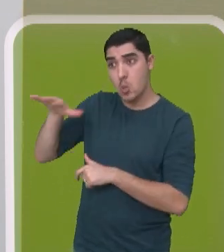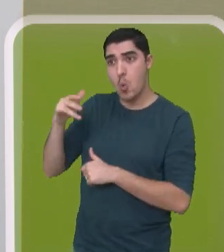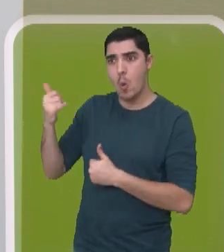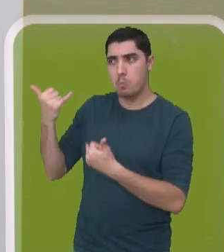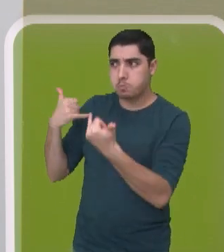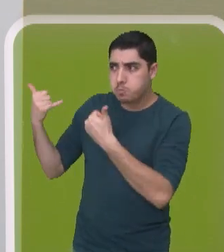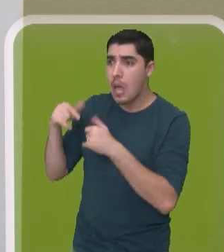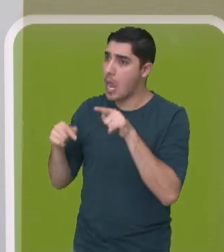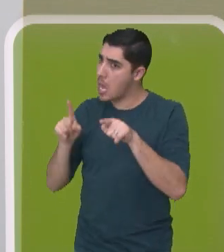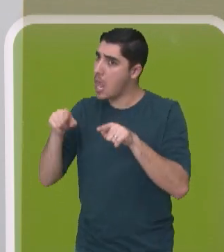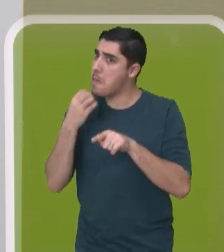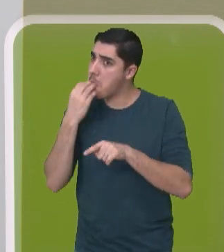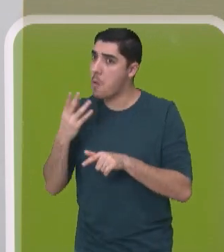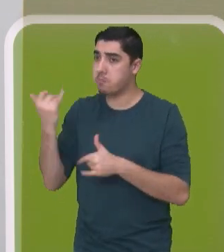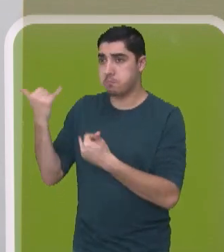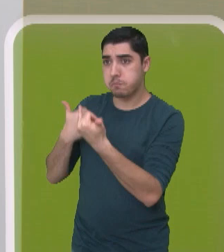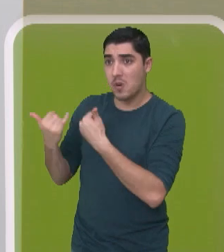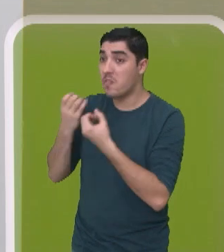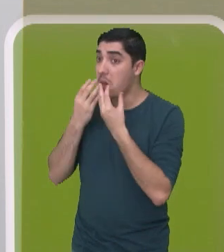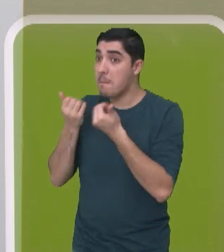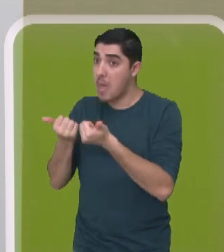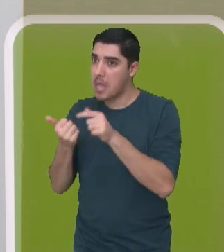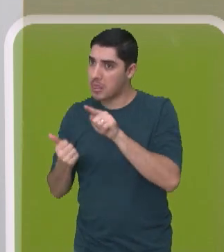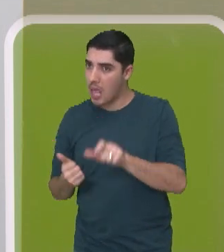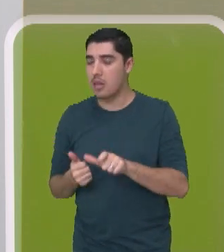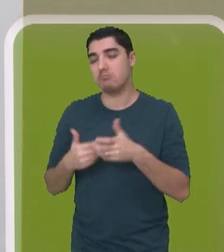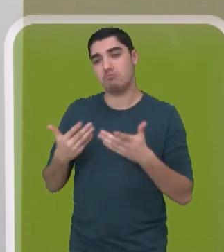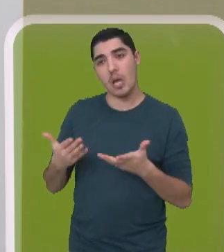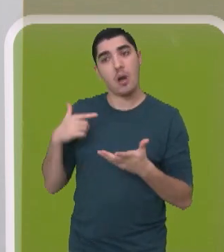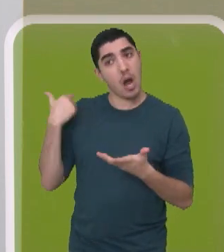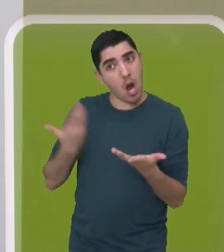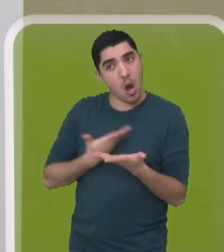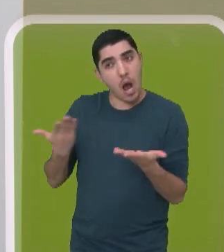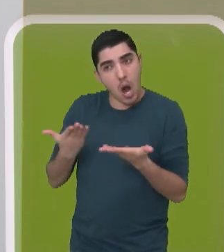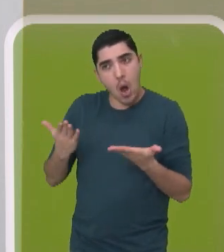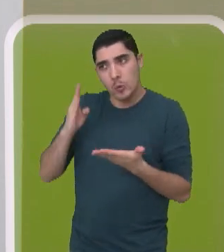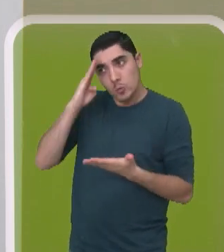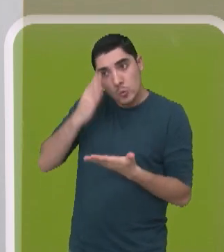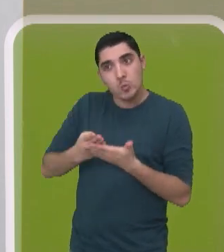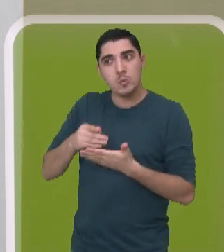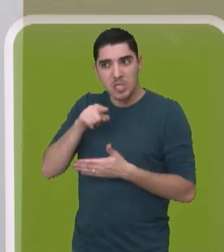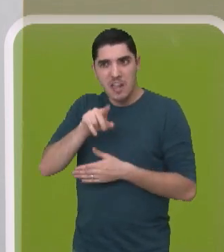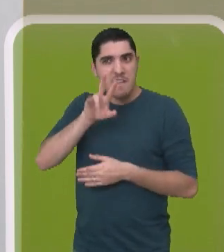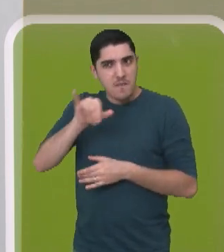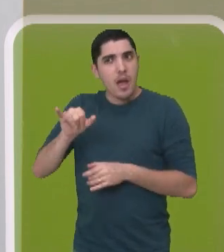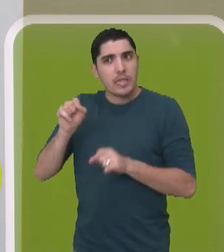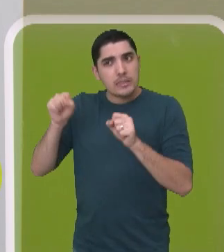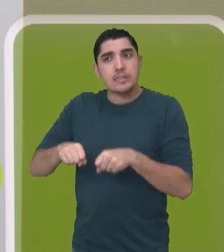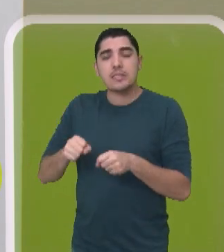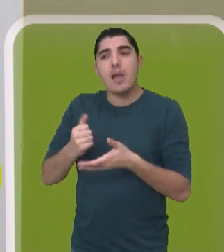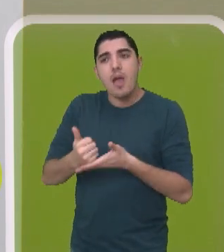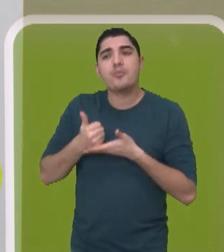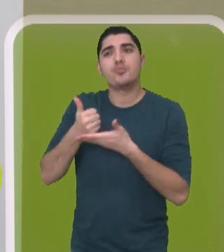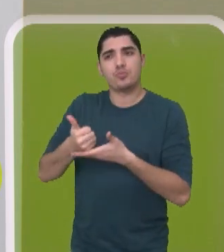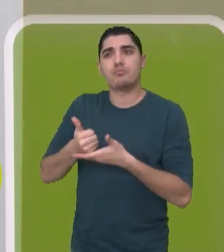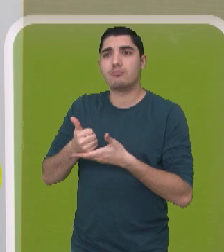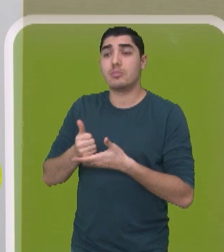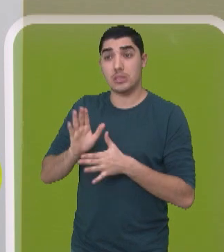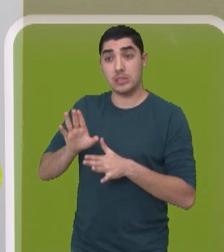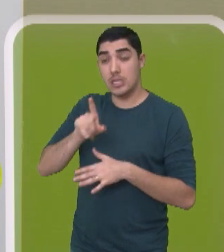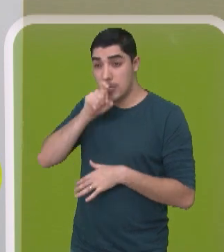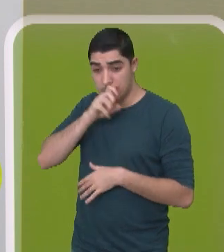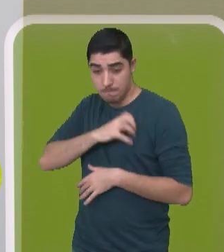nós temos, como um excelente gestor de grupo. Então nós estamos muito confiantes que ele pode nos ajudar muito e assim, ajudar o São